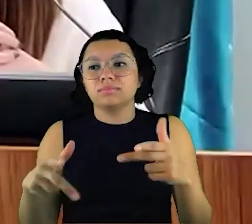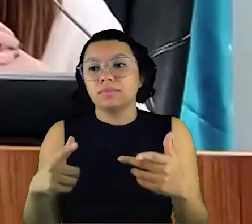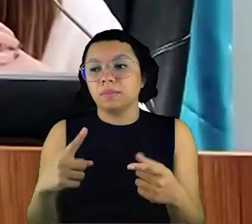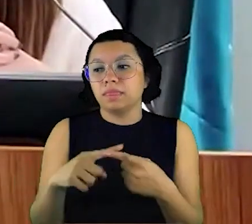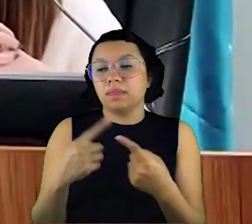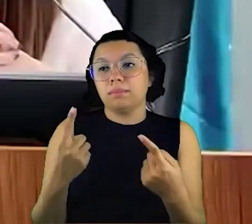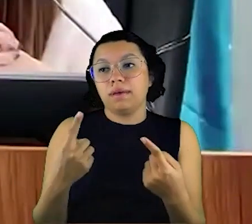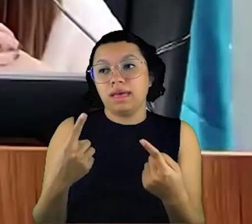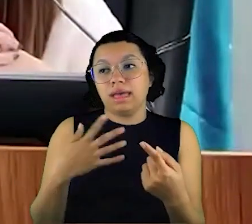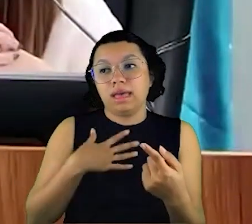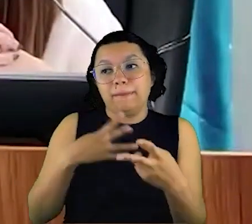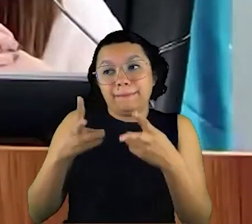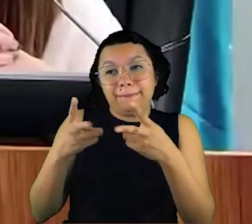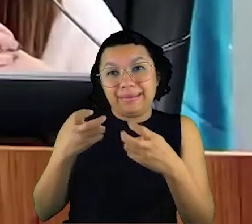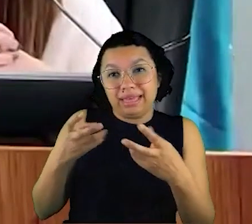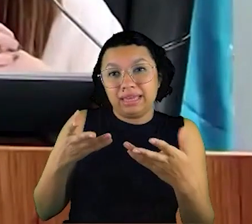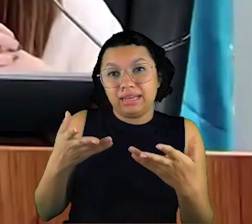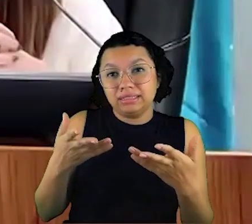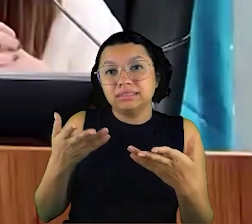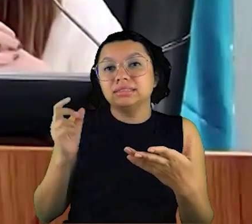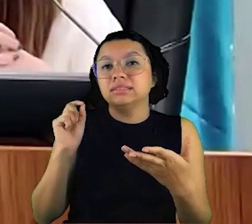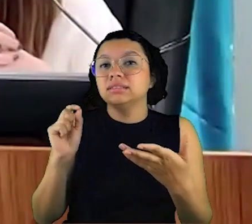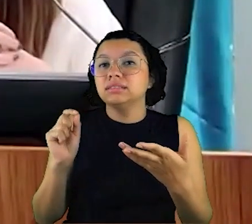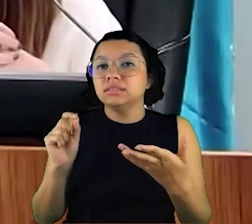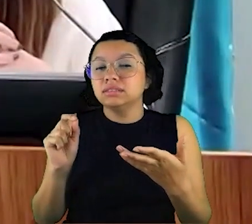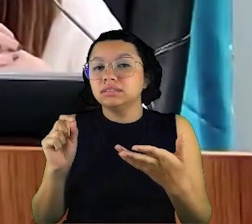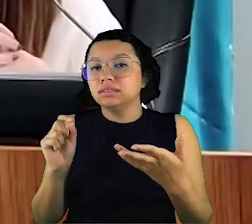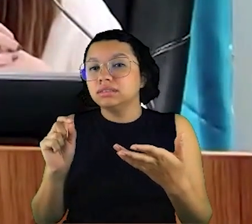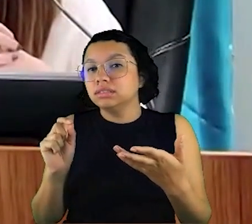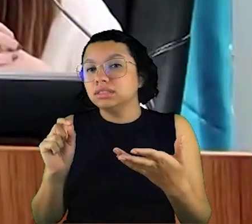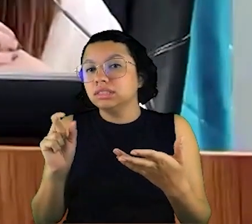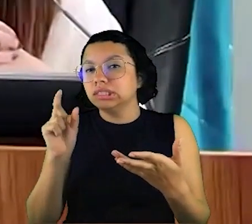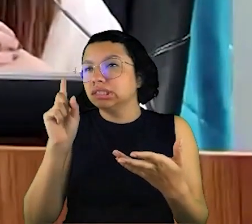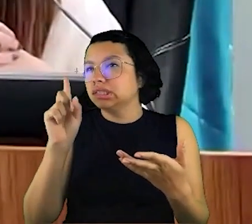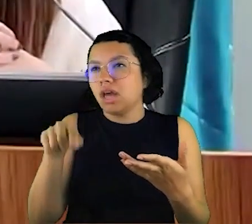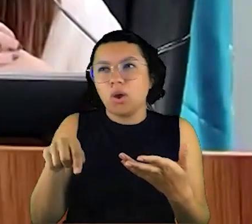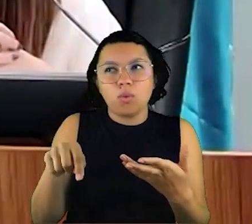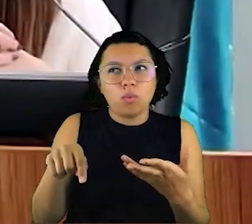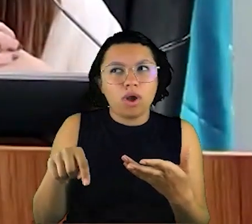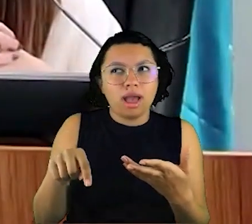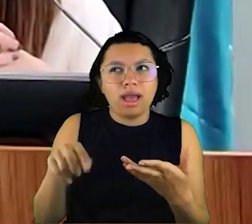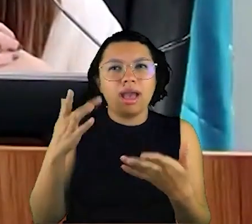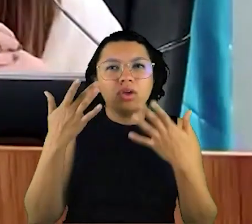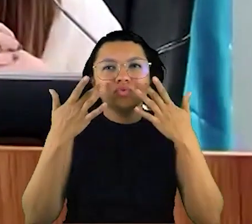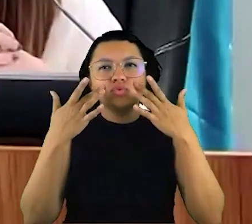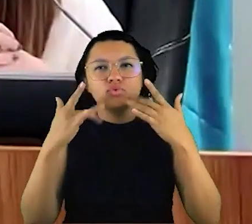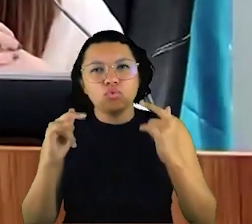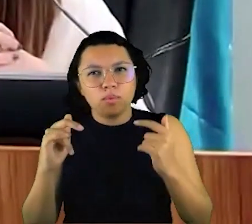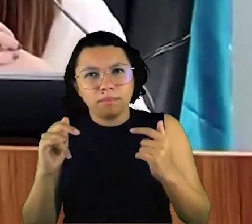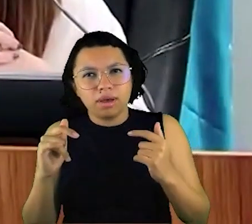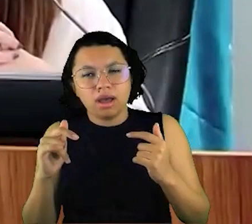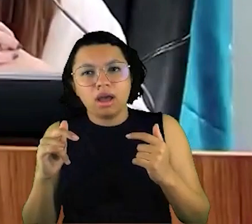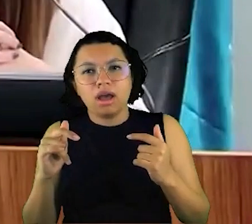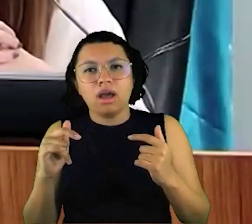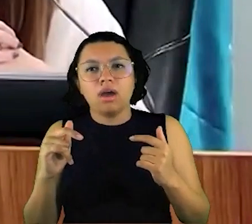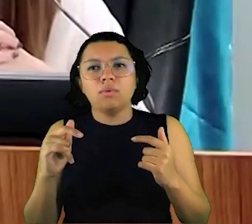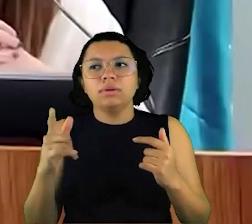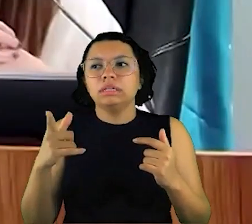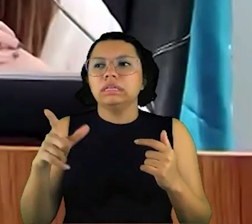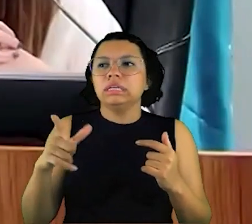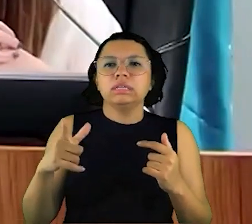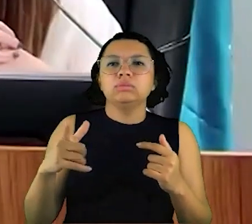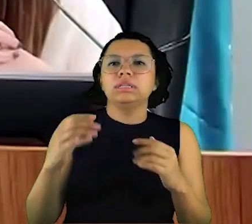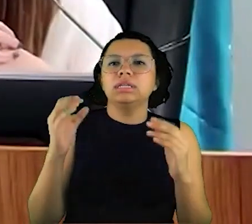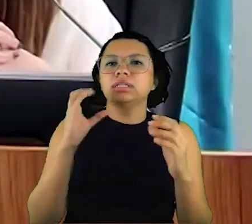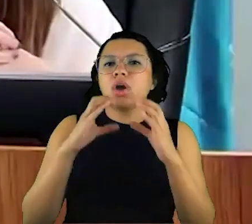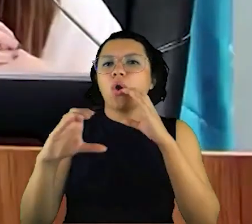assim, me parece que não é usual que não exista essa